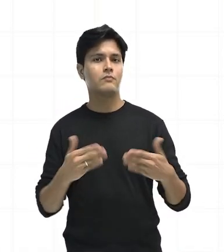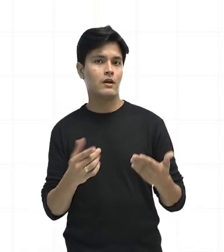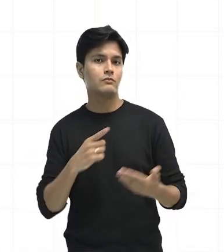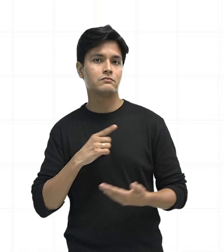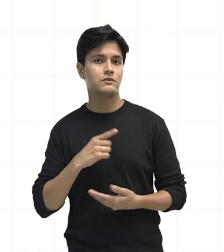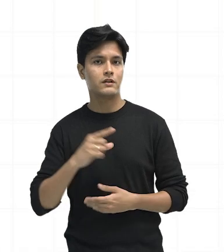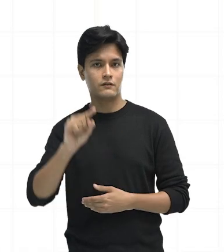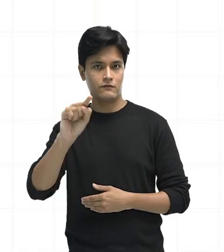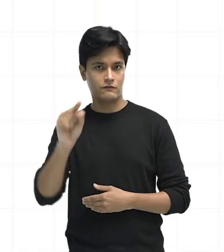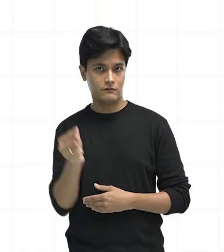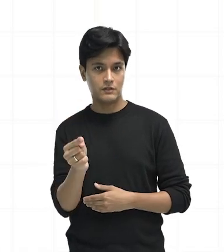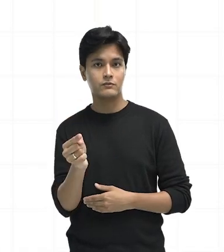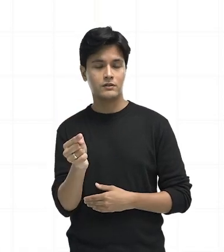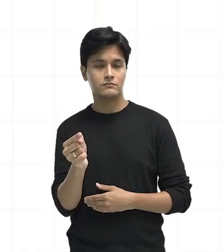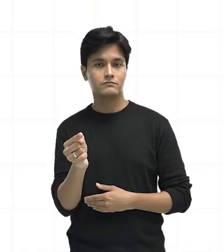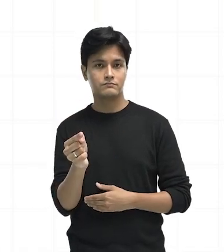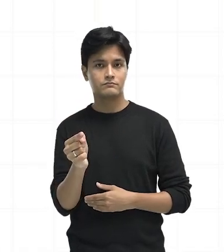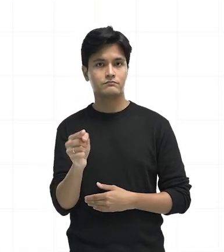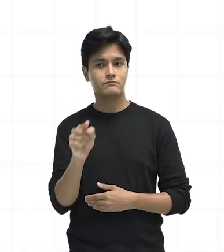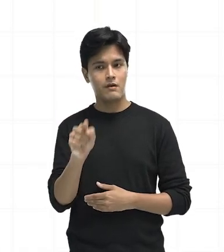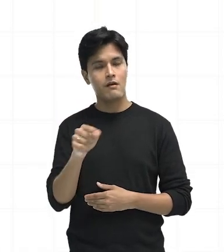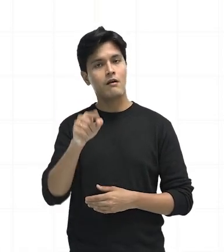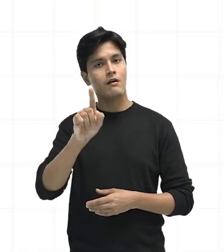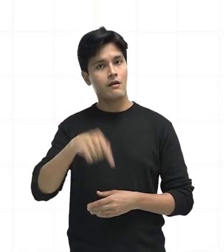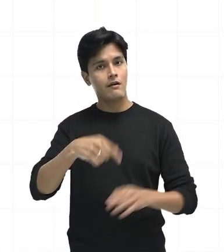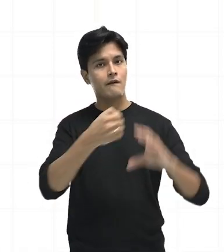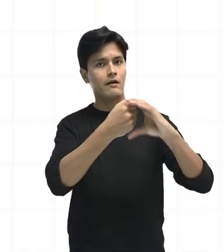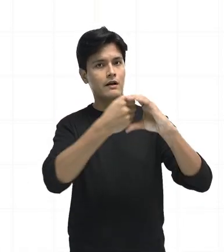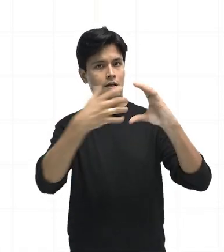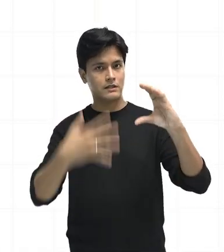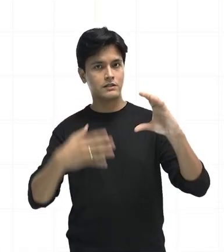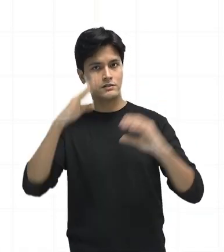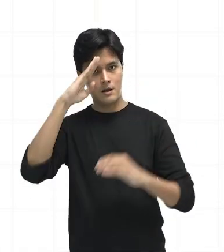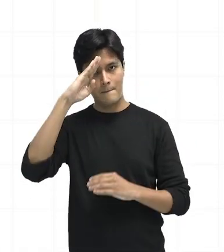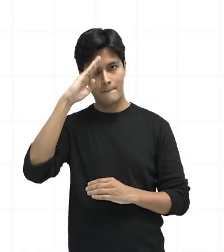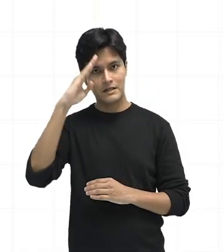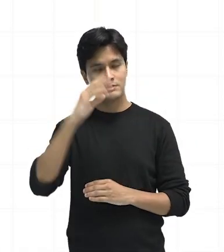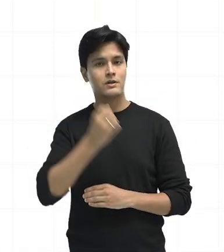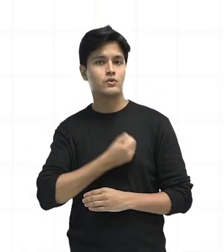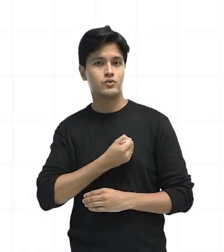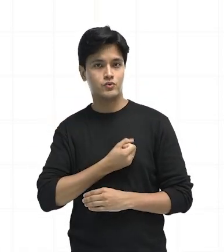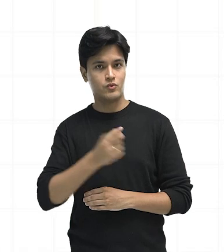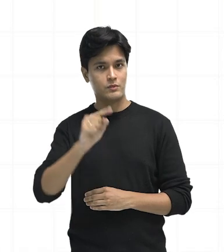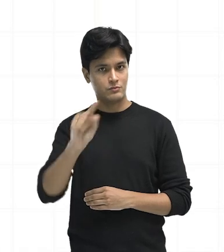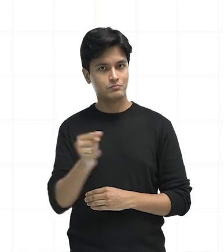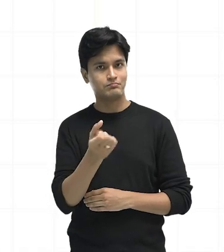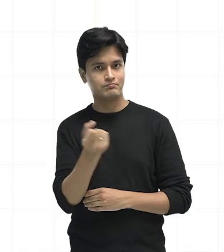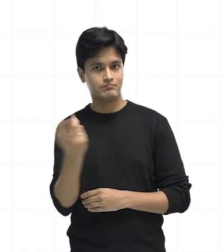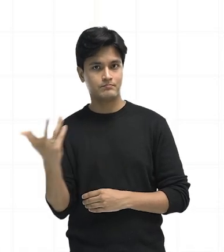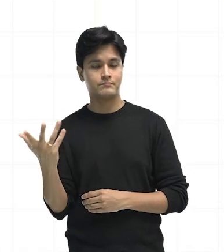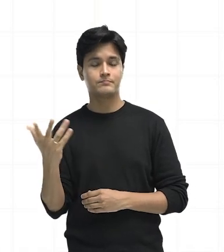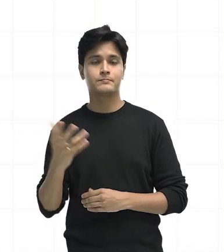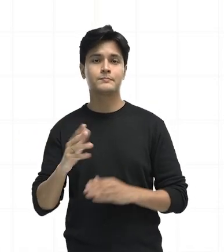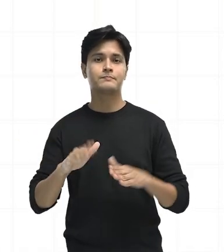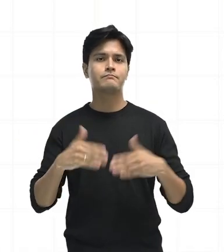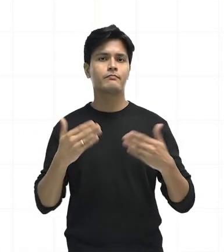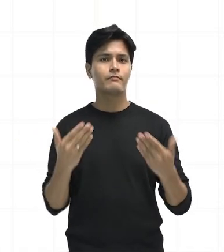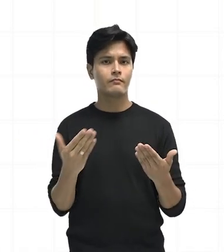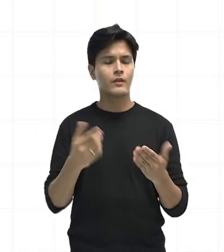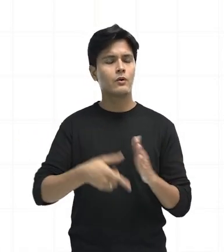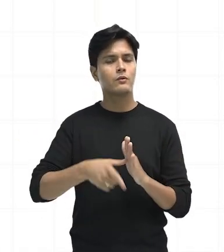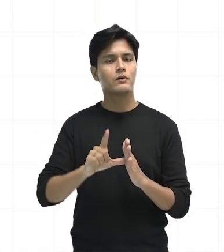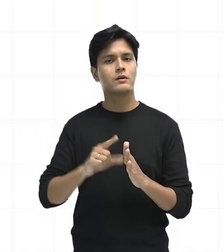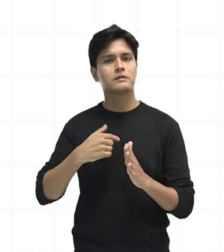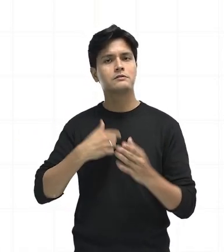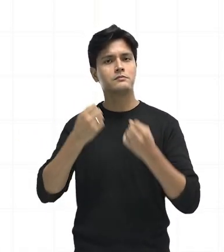da vírgula é o que define, né, se o número é decimal ou não. Então eu falei para vocês